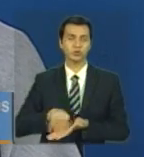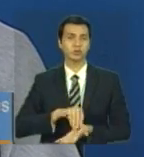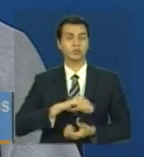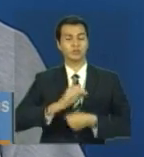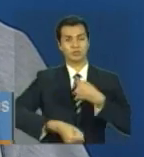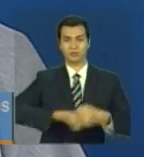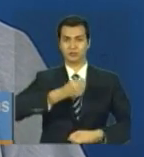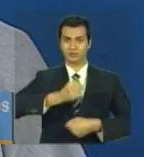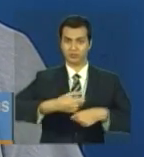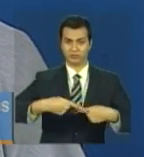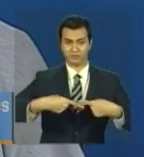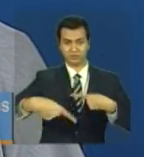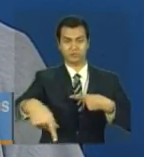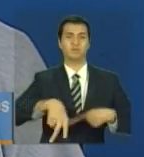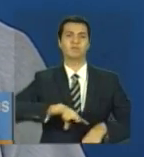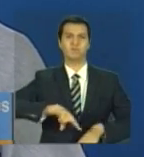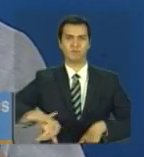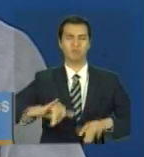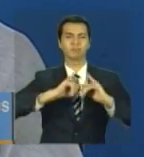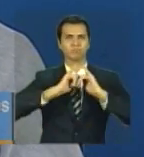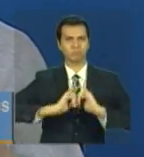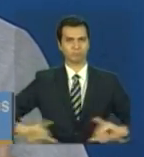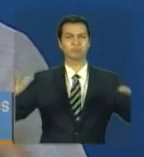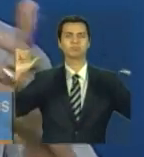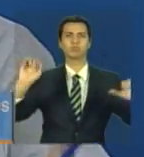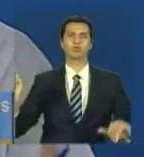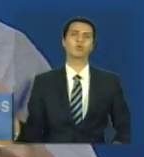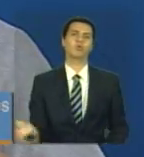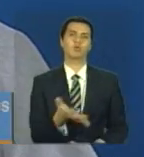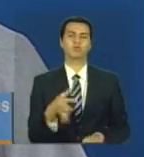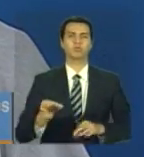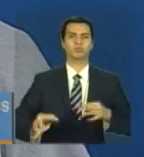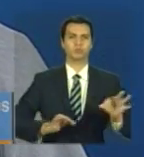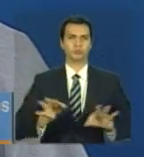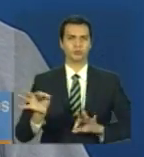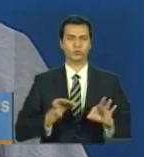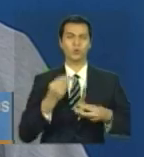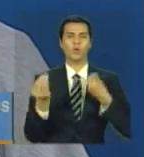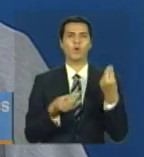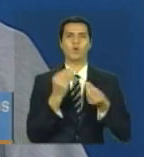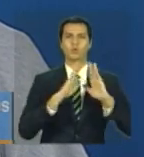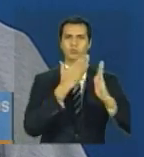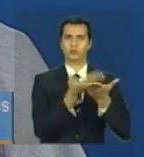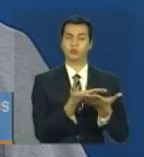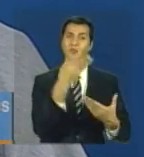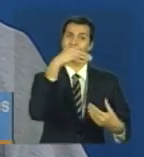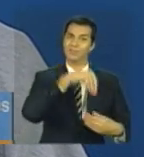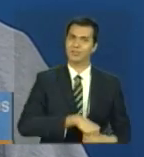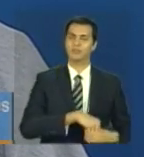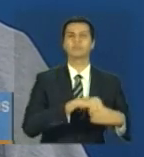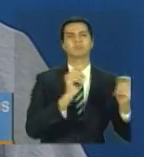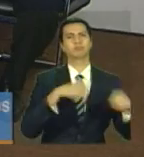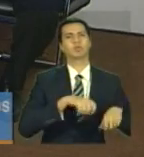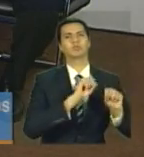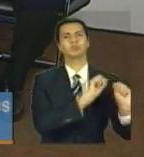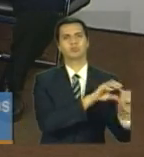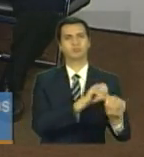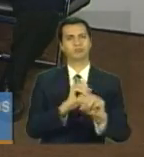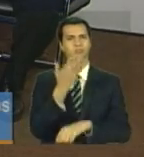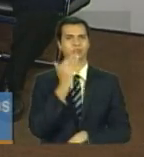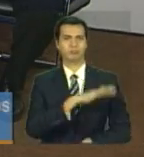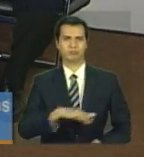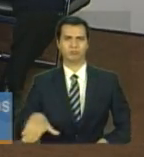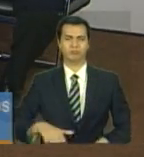estaremos lançando esse marco teórico-conceitual, onde vamos trabalhar como abordar esse tema na escola. Ok.